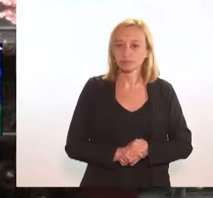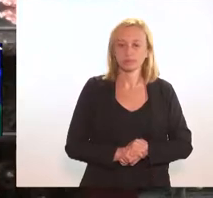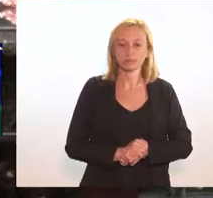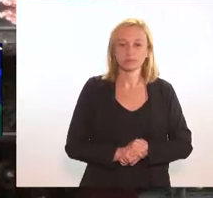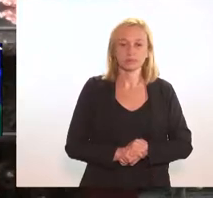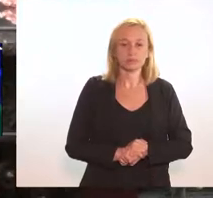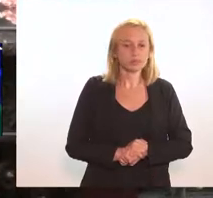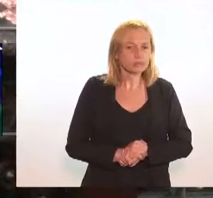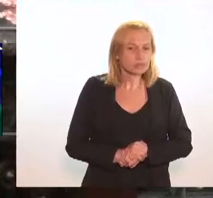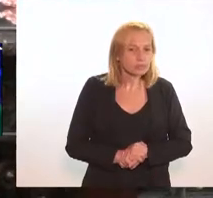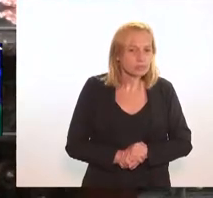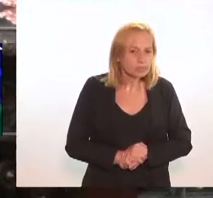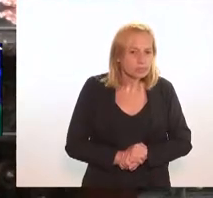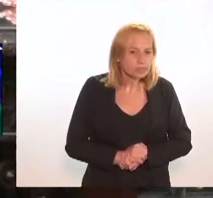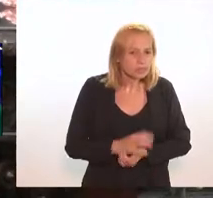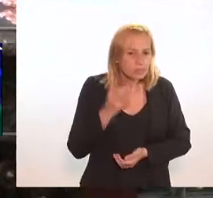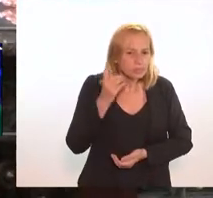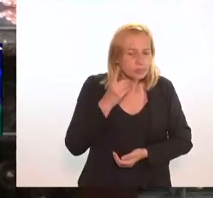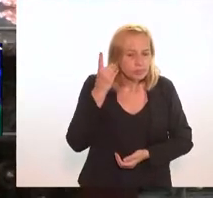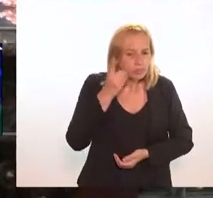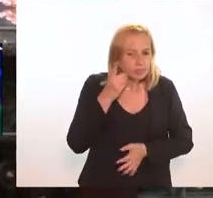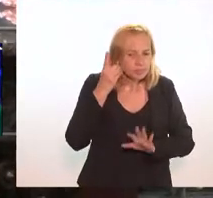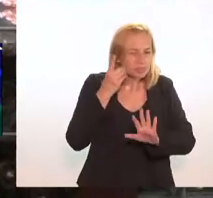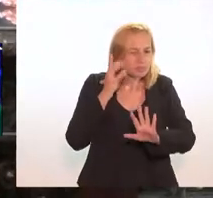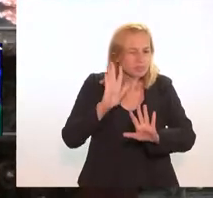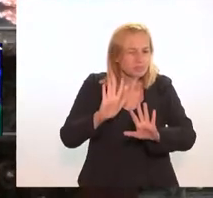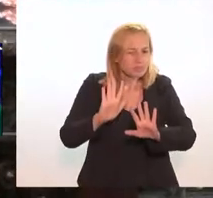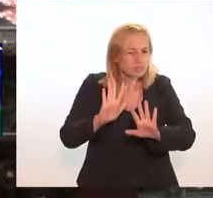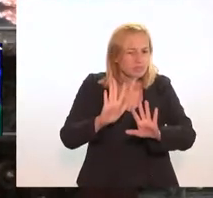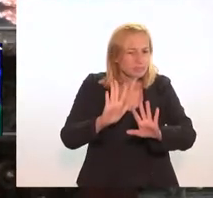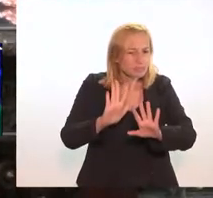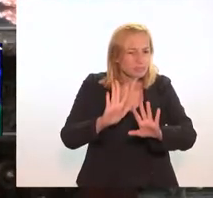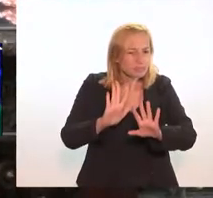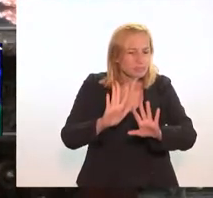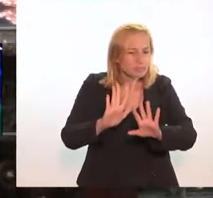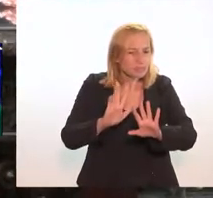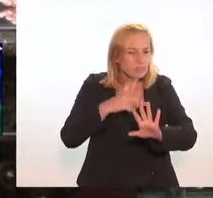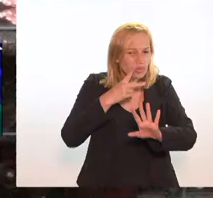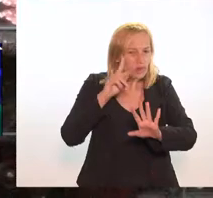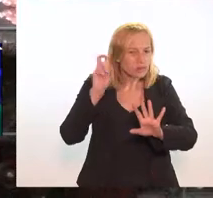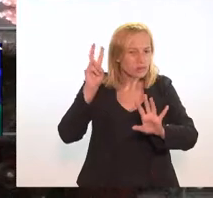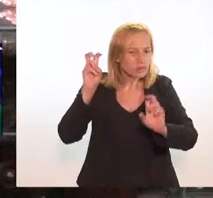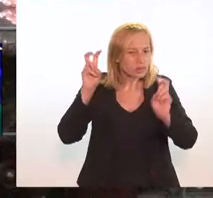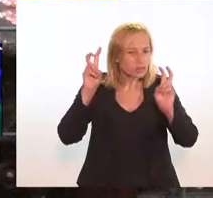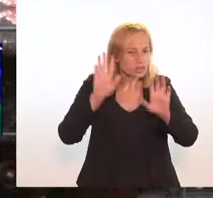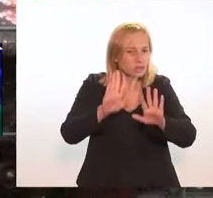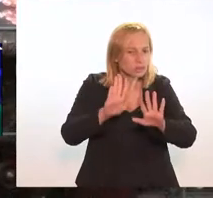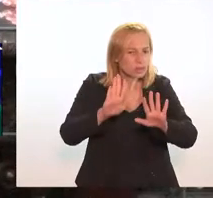primeiro... Deputada, deixa eu só colocar uma questão aqui.